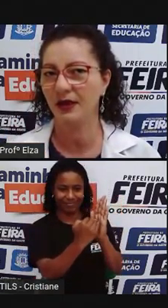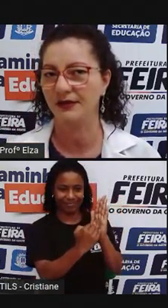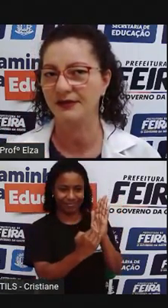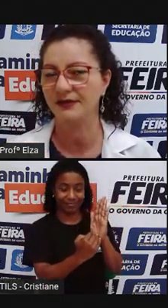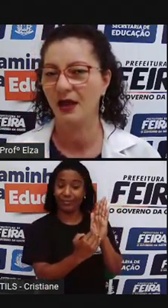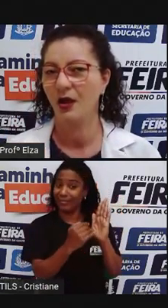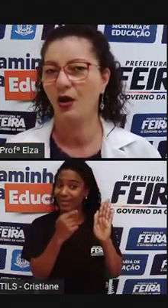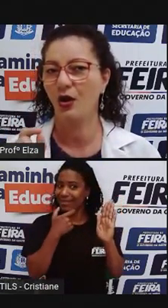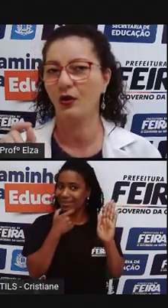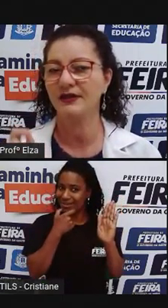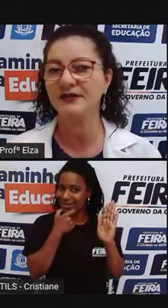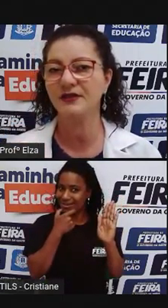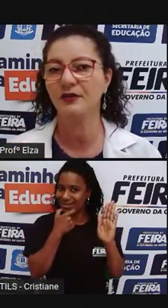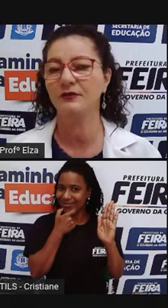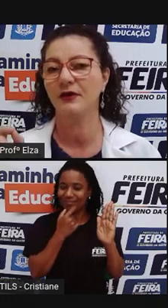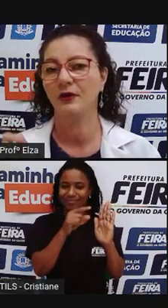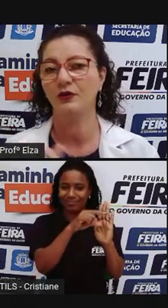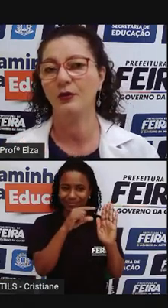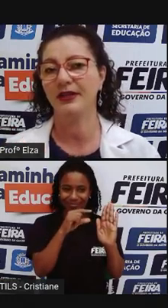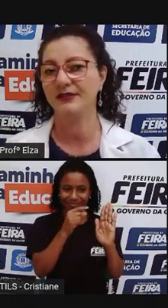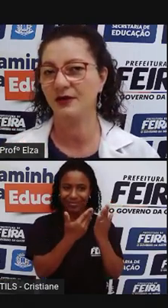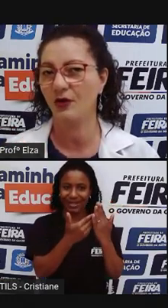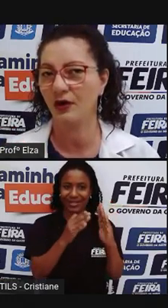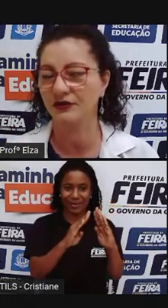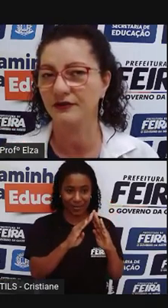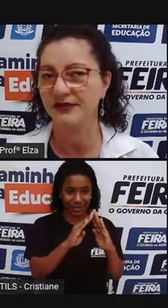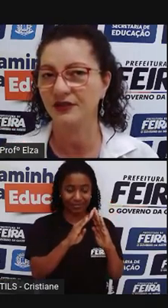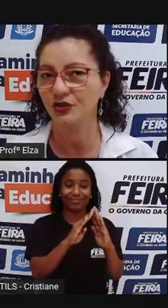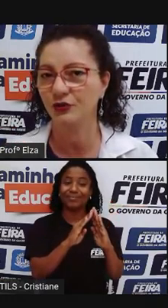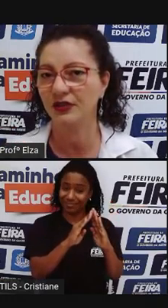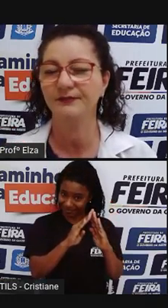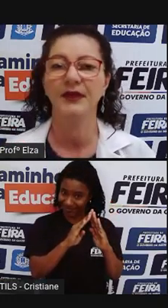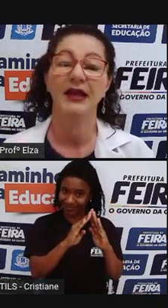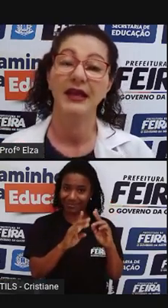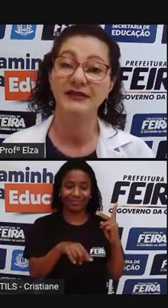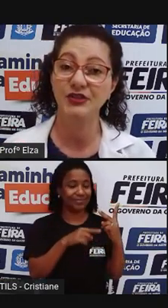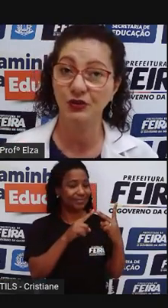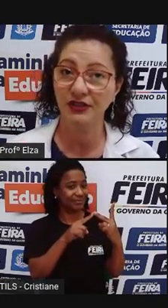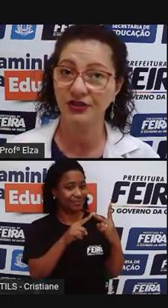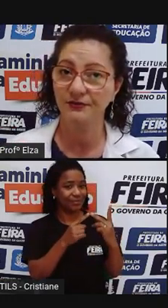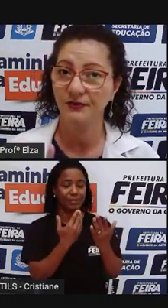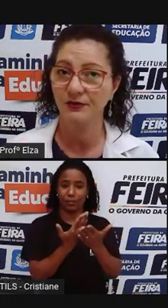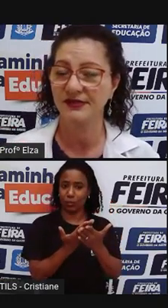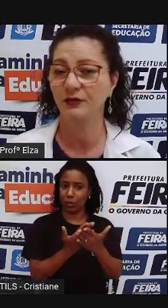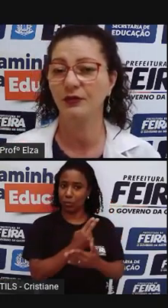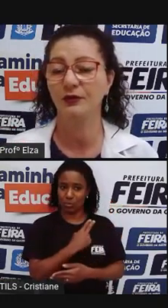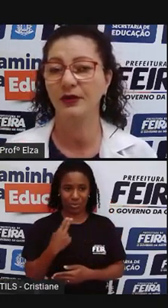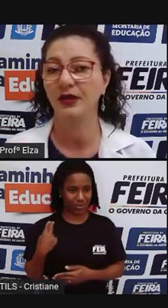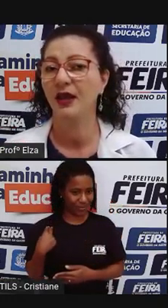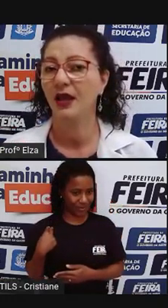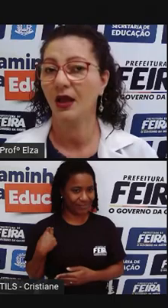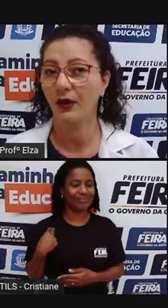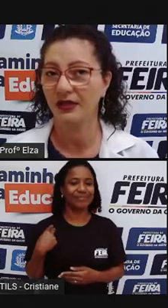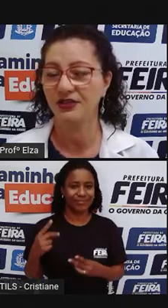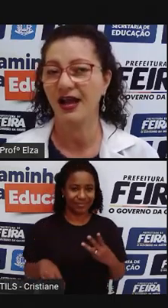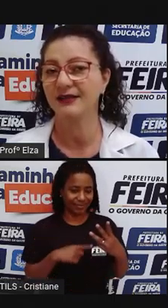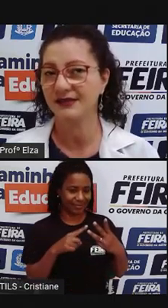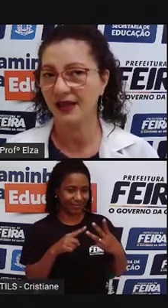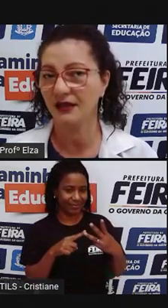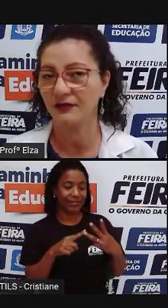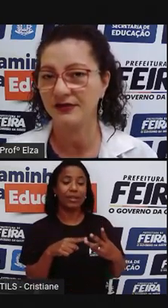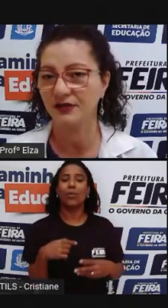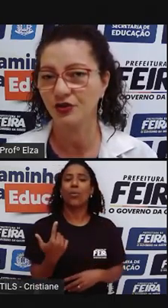em inglês. Coloque school, o nome da escola onde você estuda, student, o seu nome, grade,